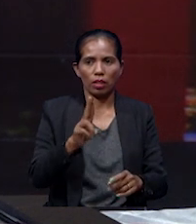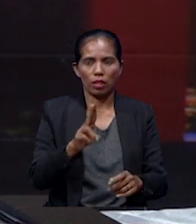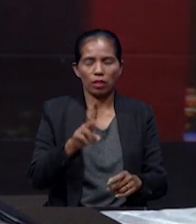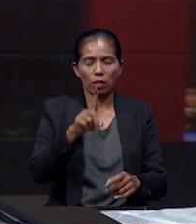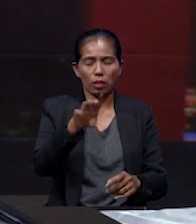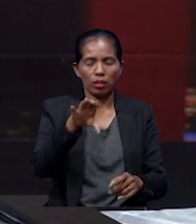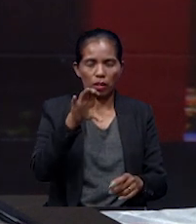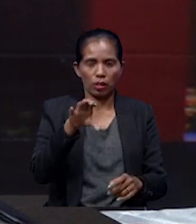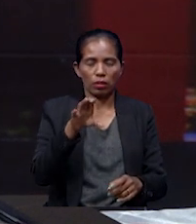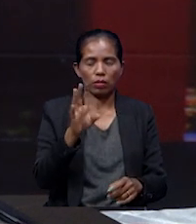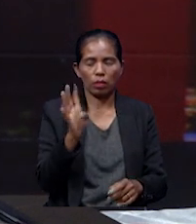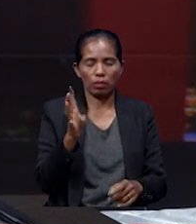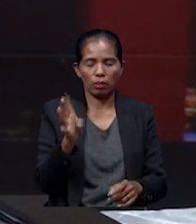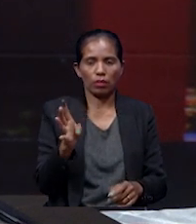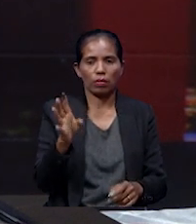154